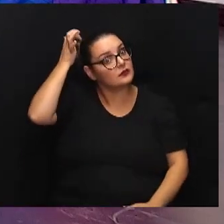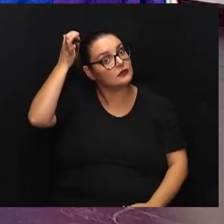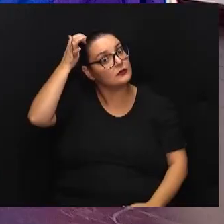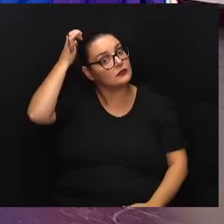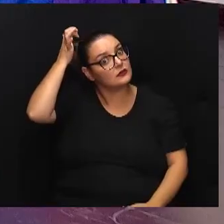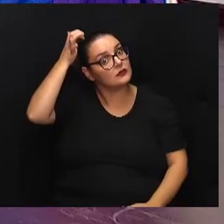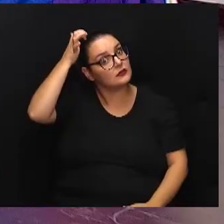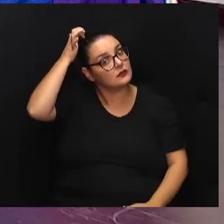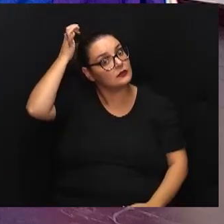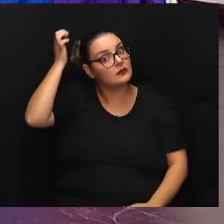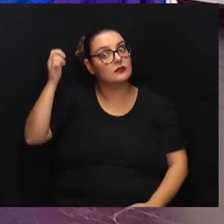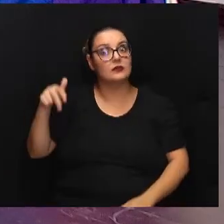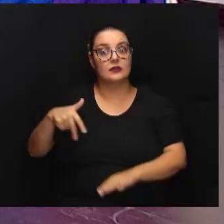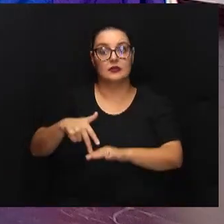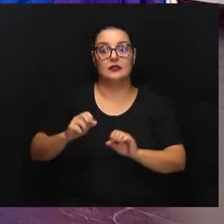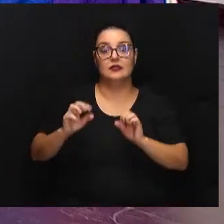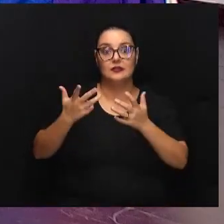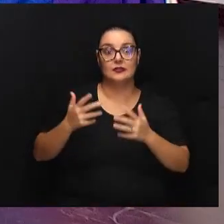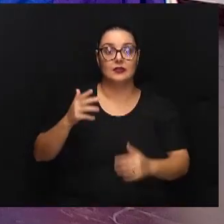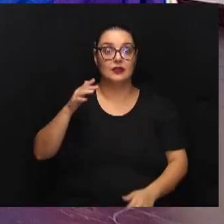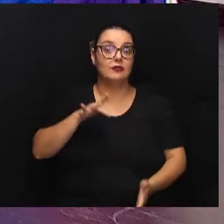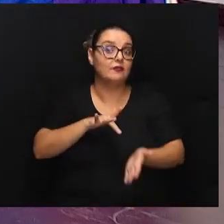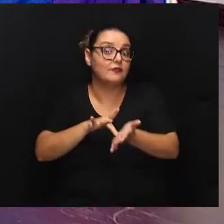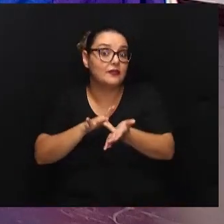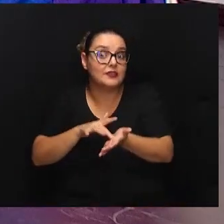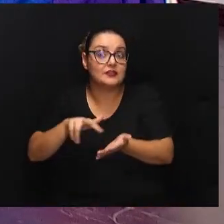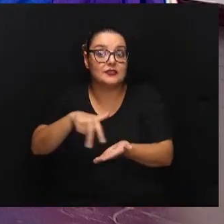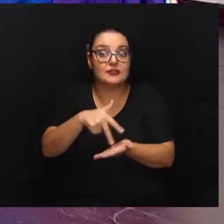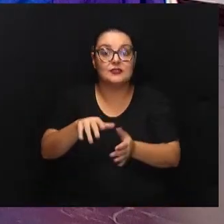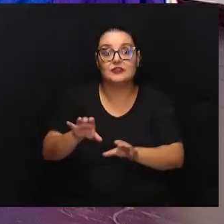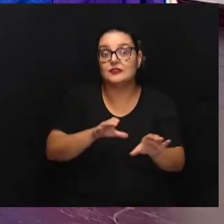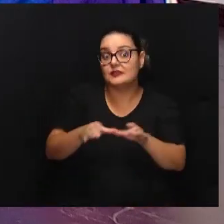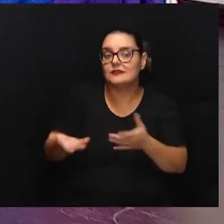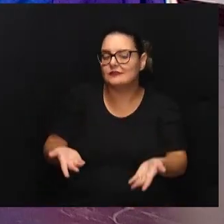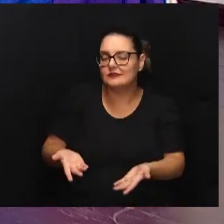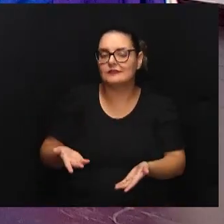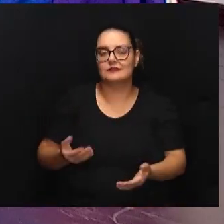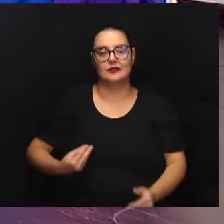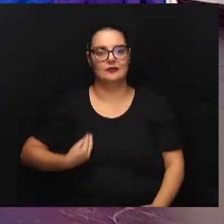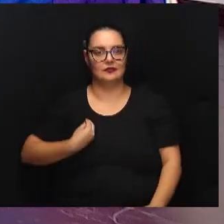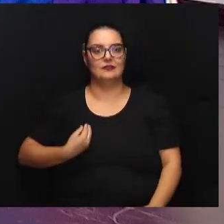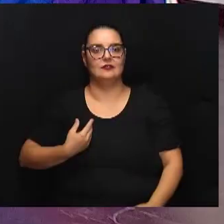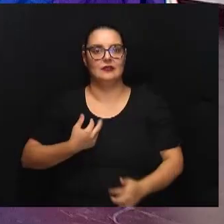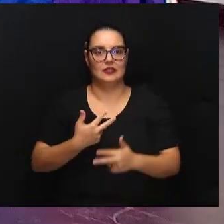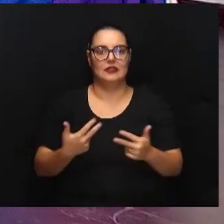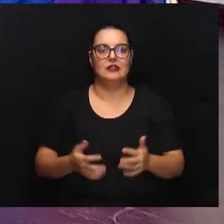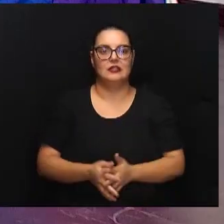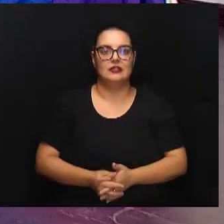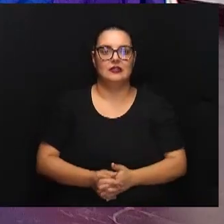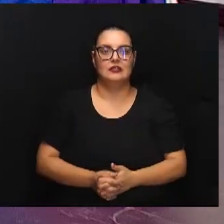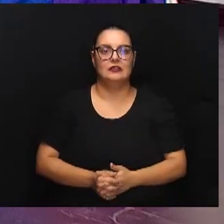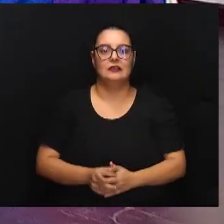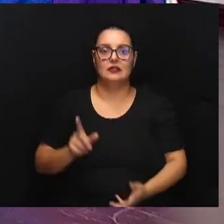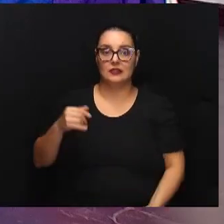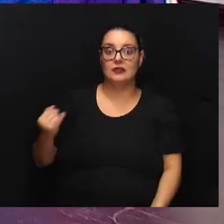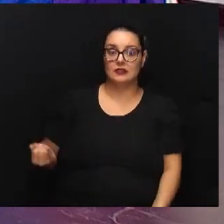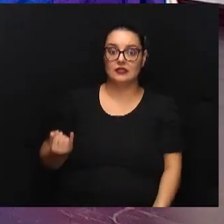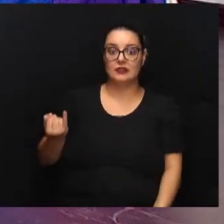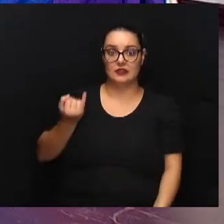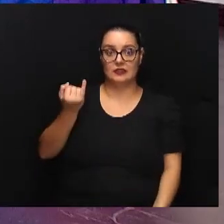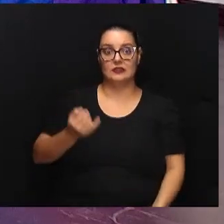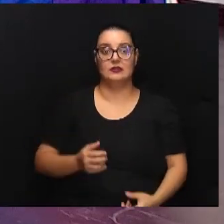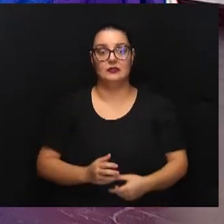Então, reviver essas coisas, elas são sempre muito importantes. E aí eu